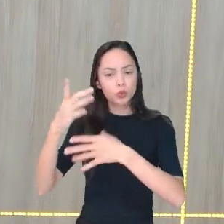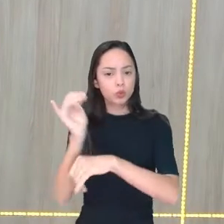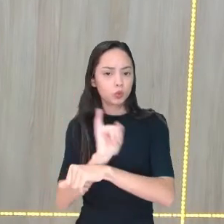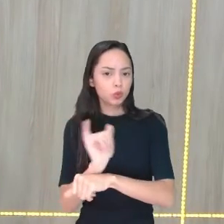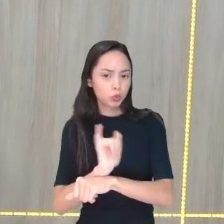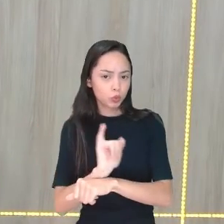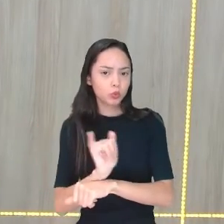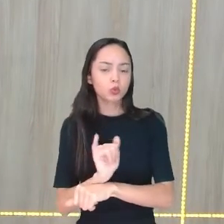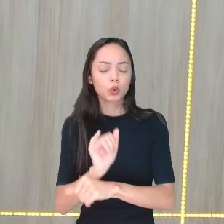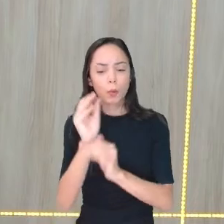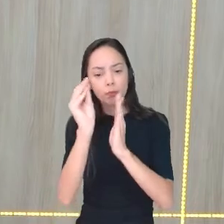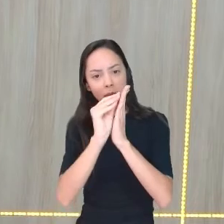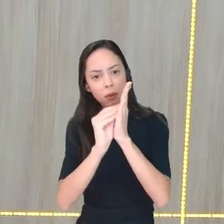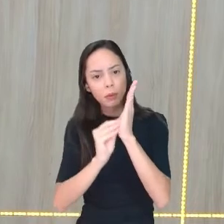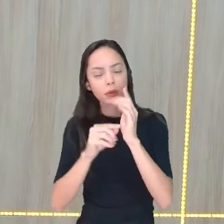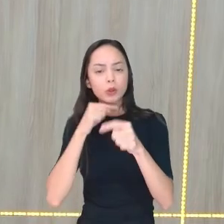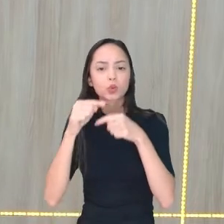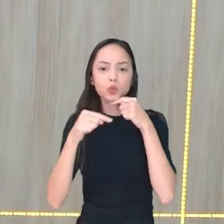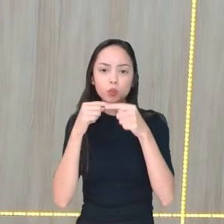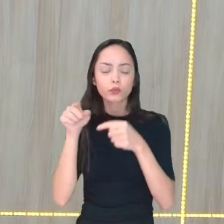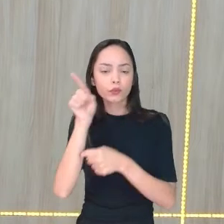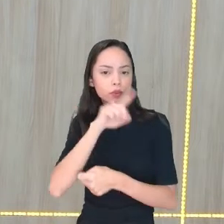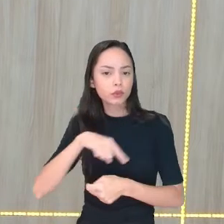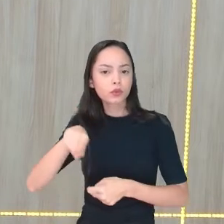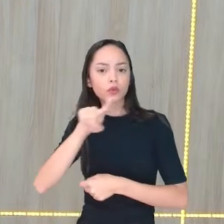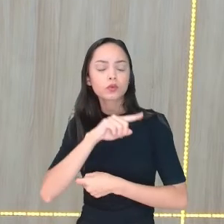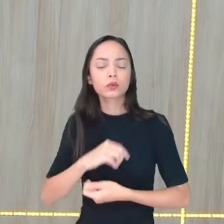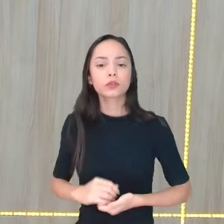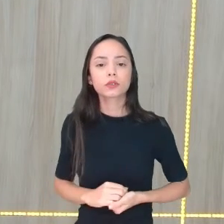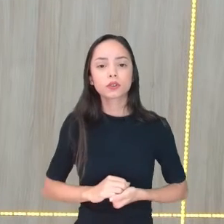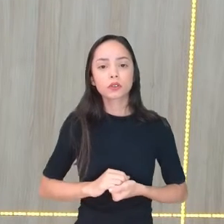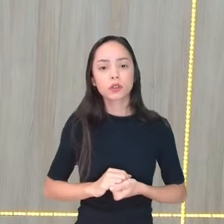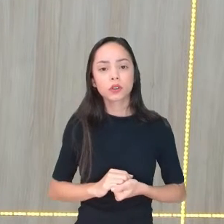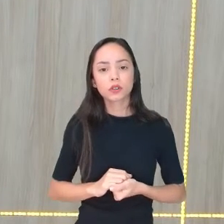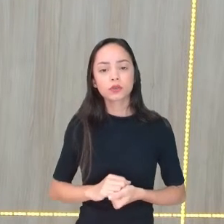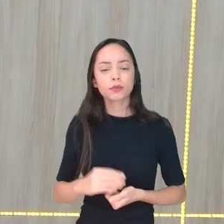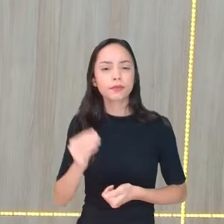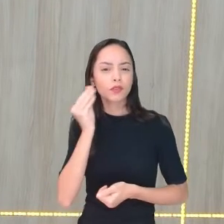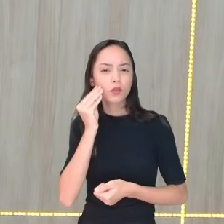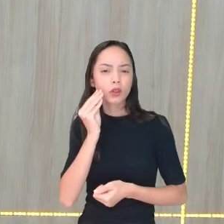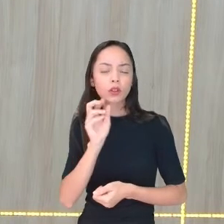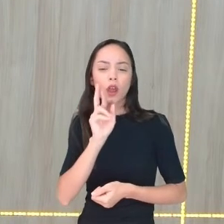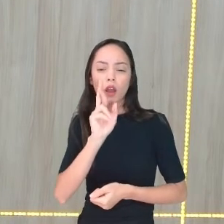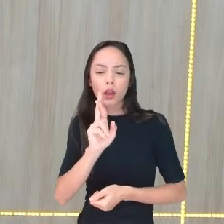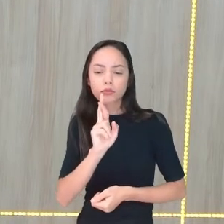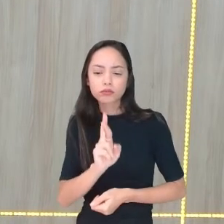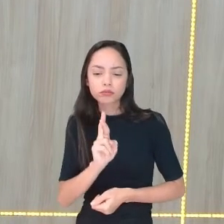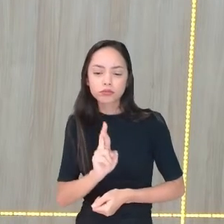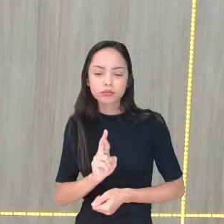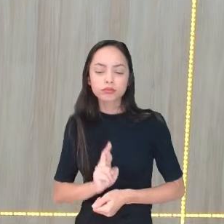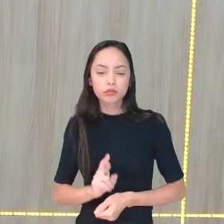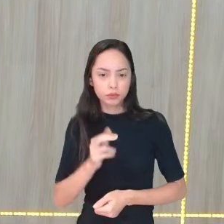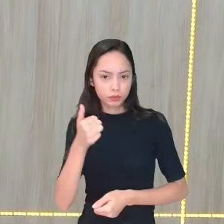né? Botem aí as dúvidas de vocês, tá? Que na medida do possível a gente vai respondendo e traz